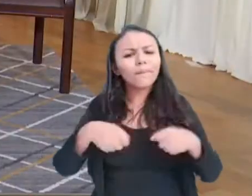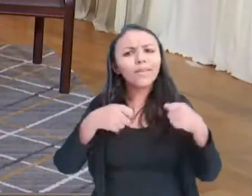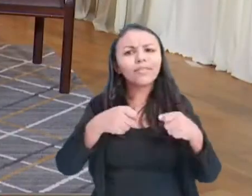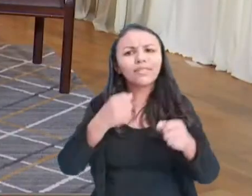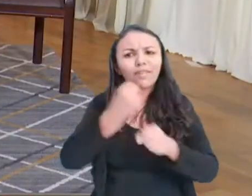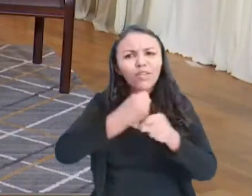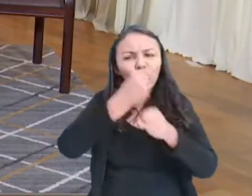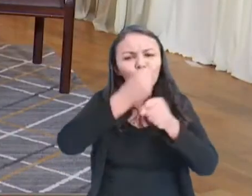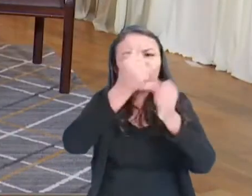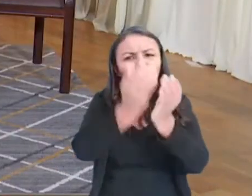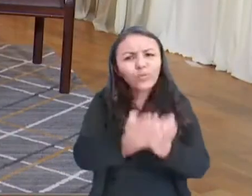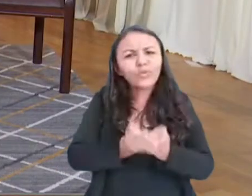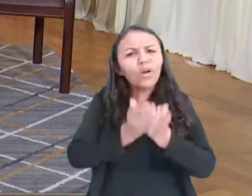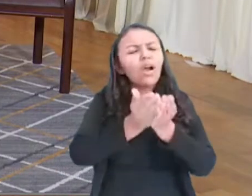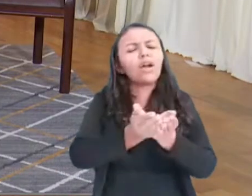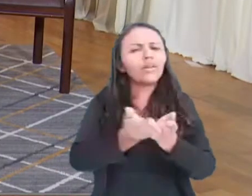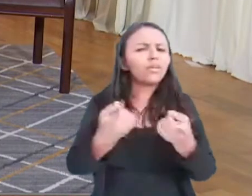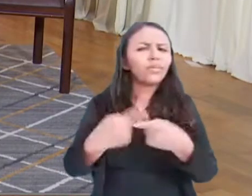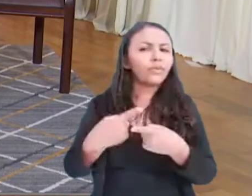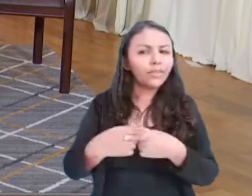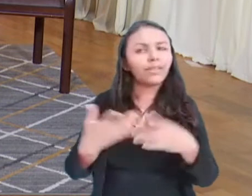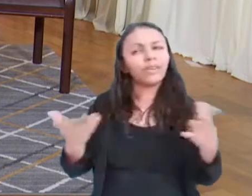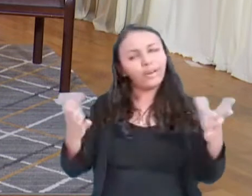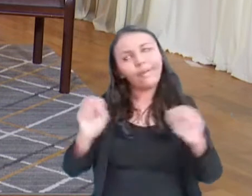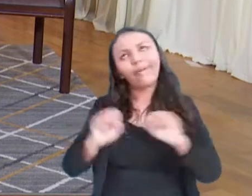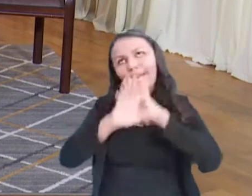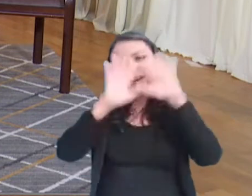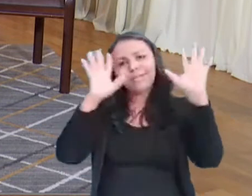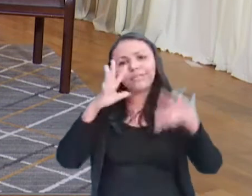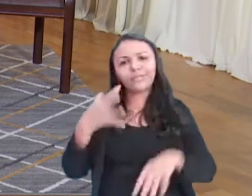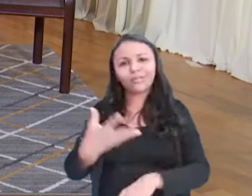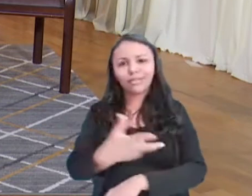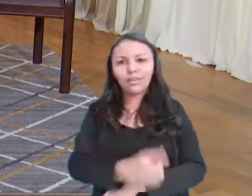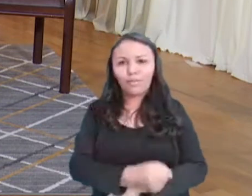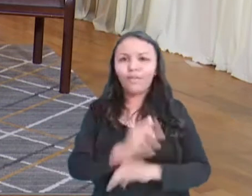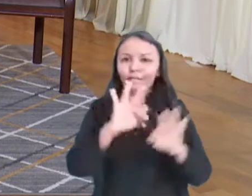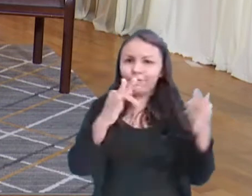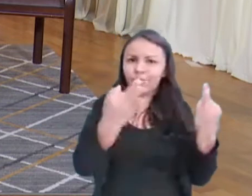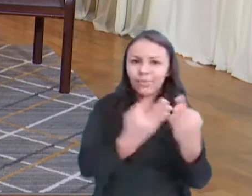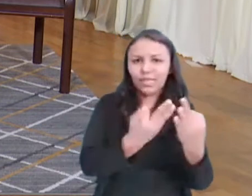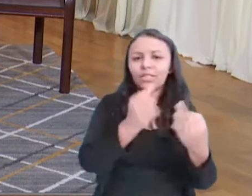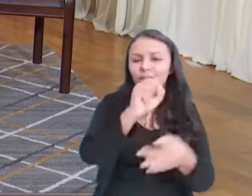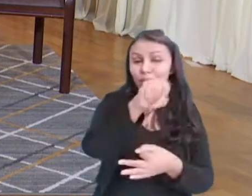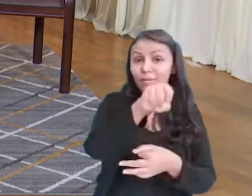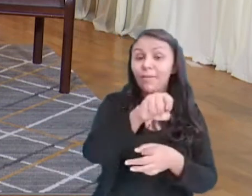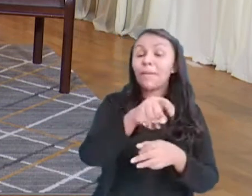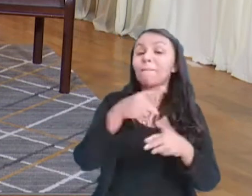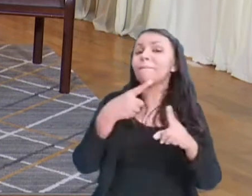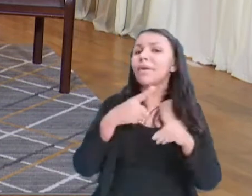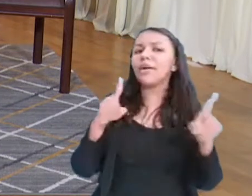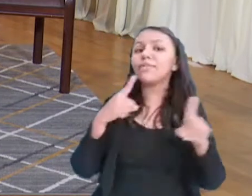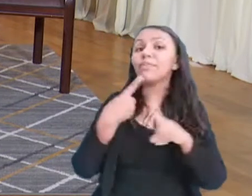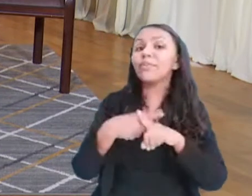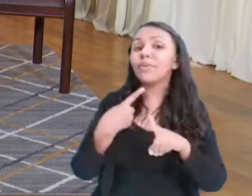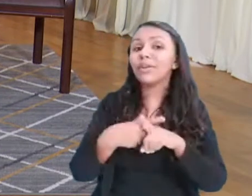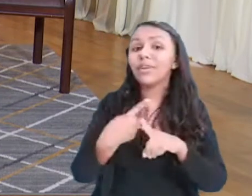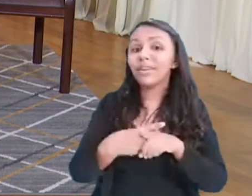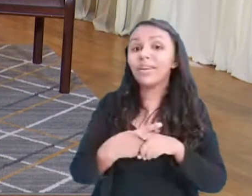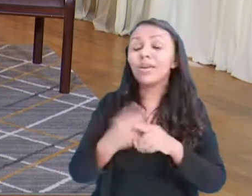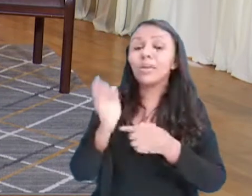do contexto de salvar a si e a sua família. Porque essa salvação que era apresentada